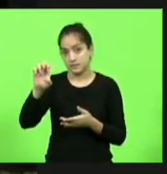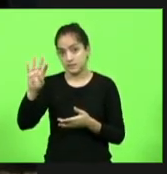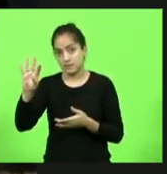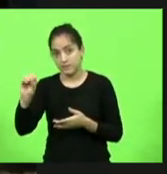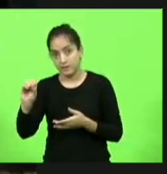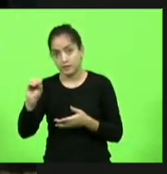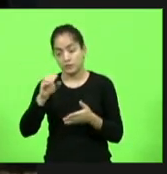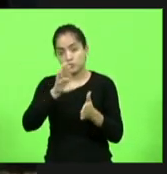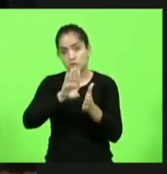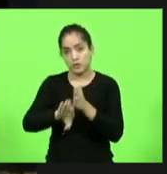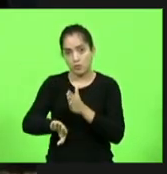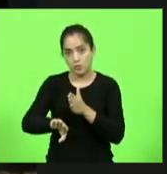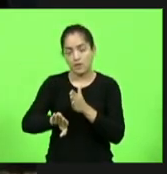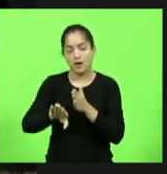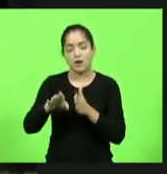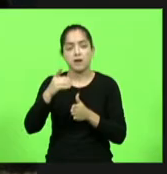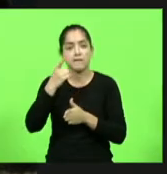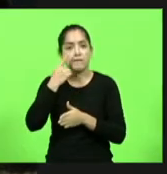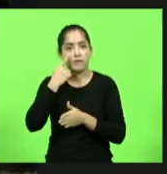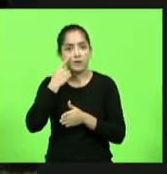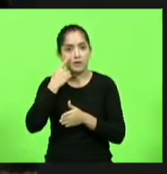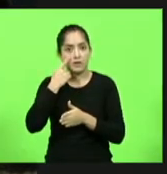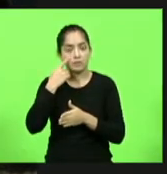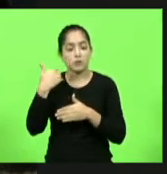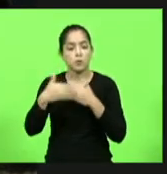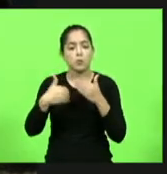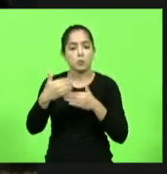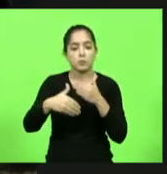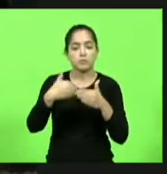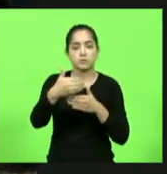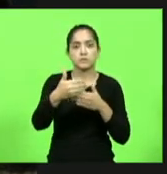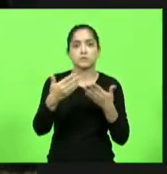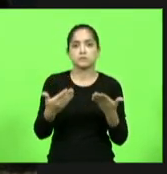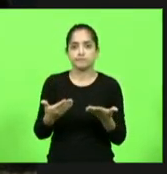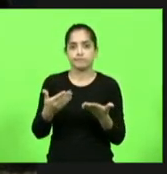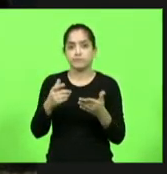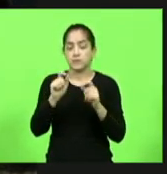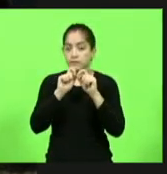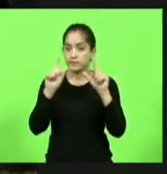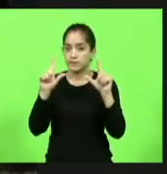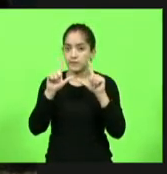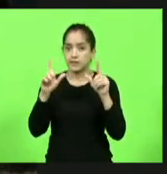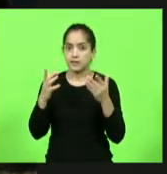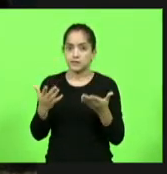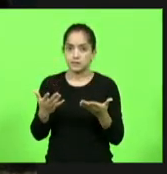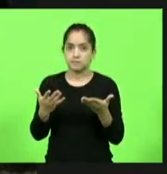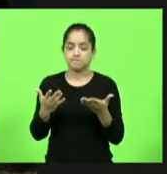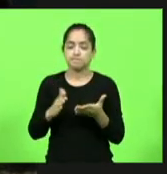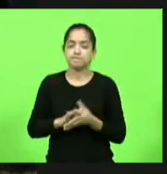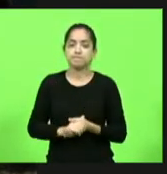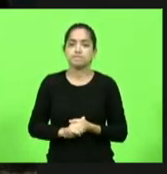derrubada do veto, vamos acompanhar a Assembleia Legislativa, mas ficar vigilante. E outra coisa,